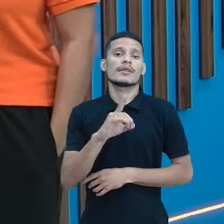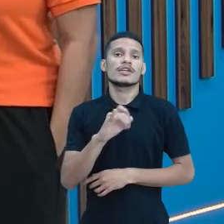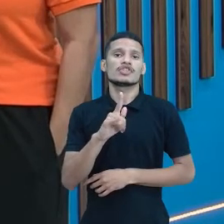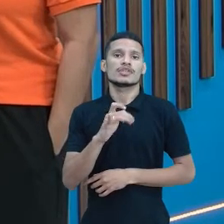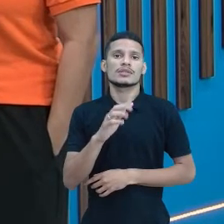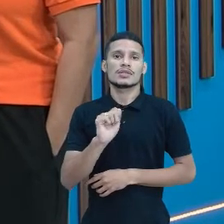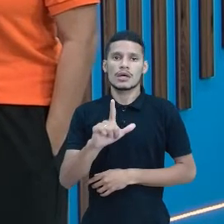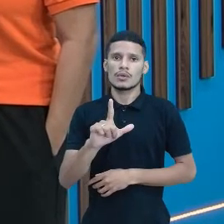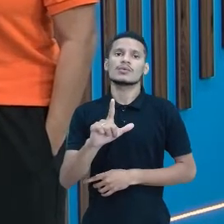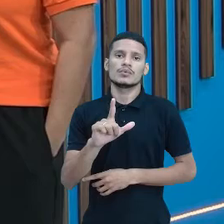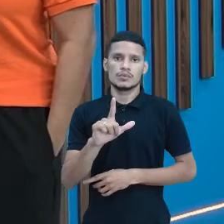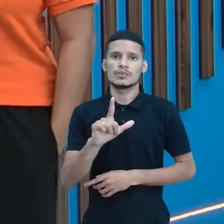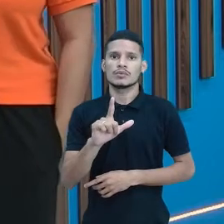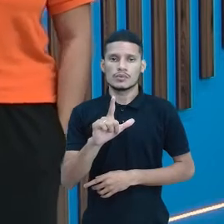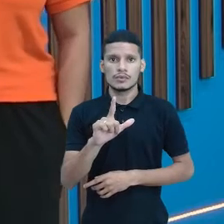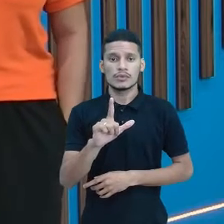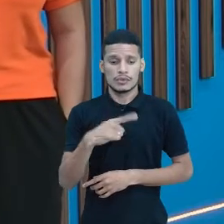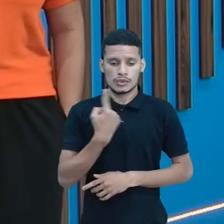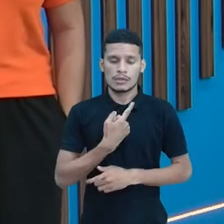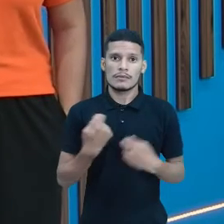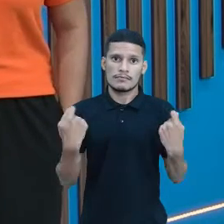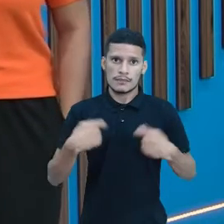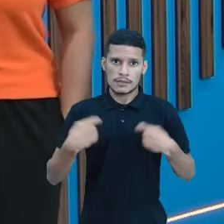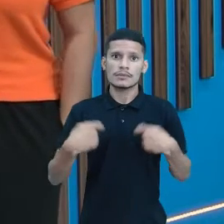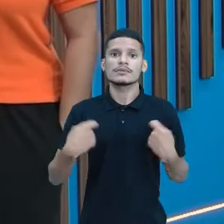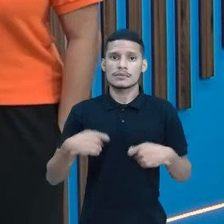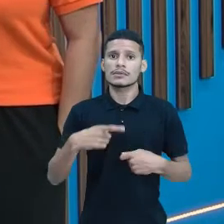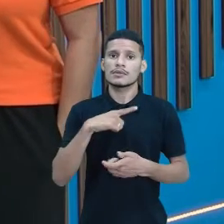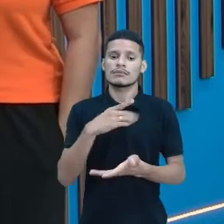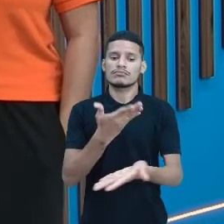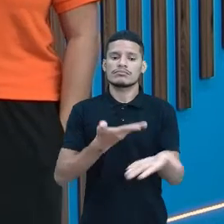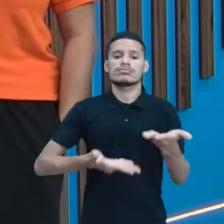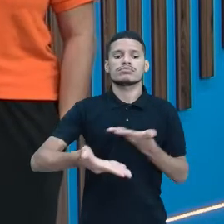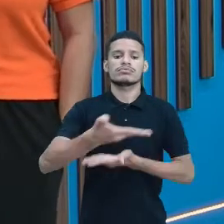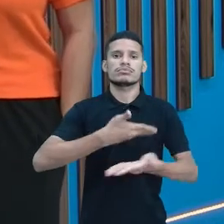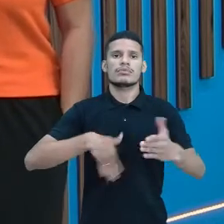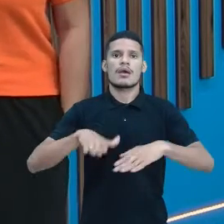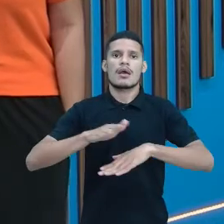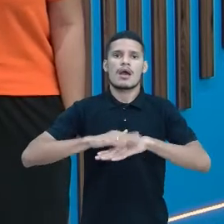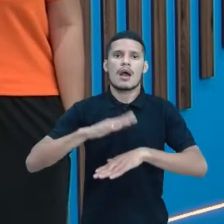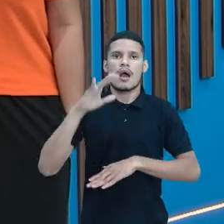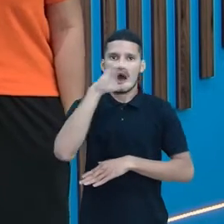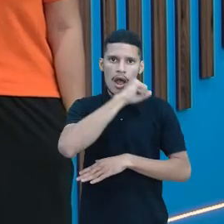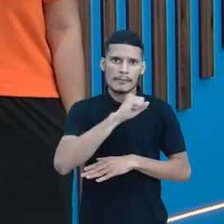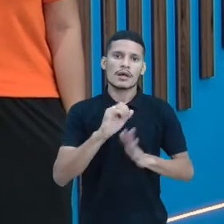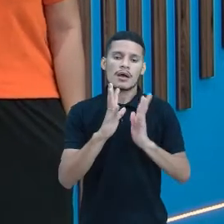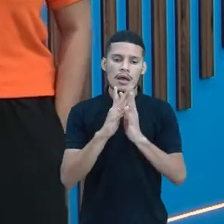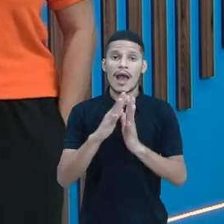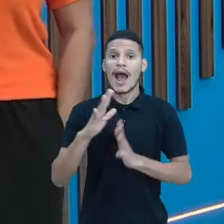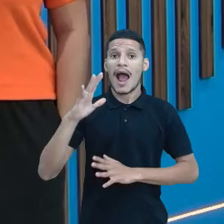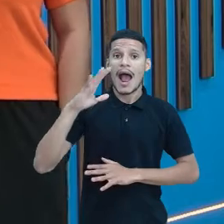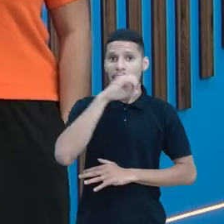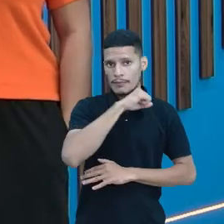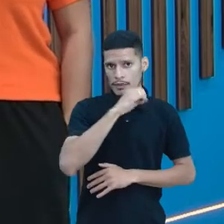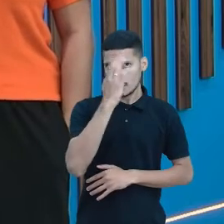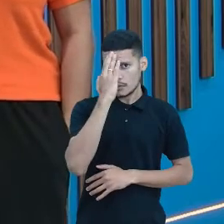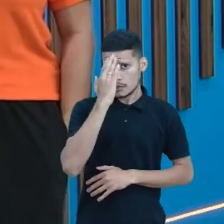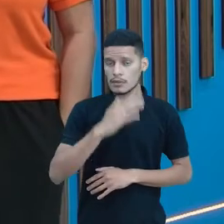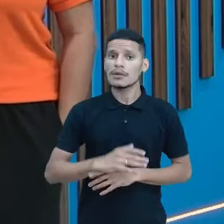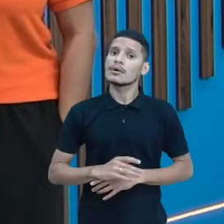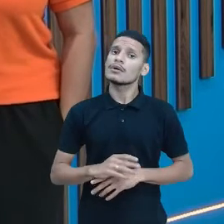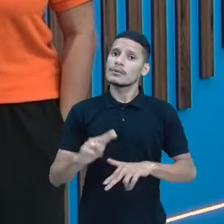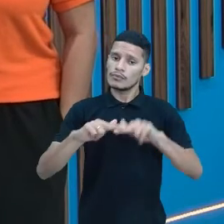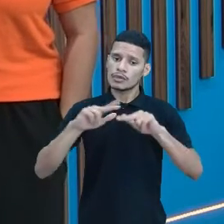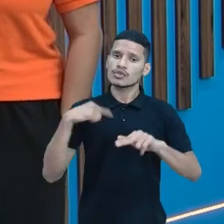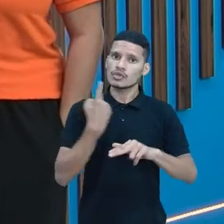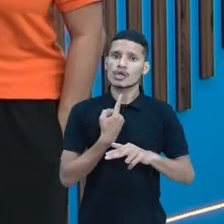tem essa necessidade de uma troca instantânea, dinâmica, ligeira. E aí, por isso, a gente acaba